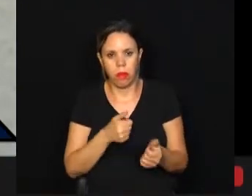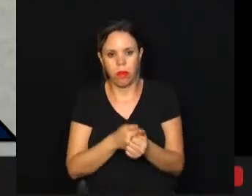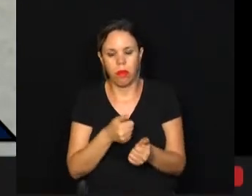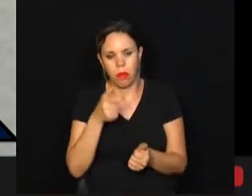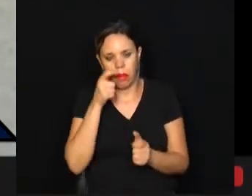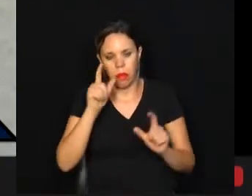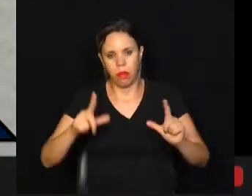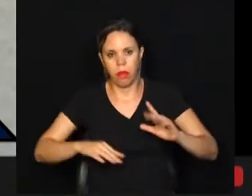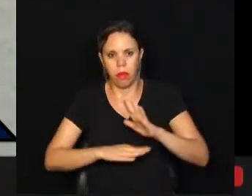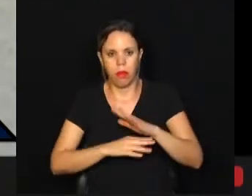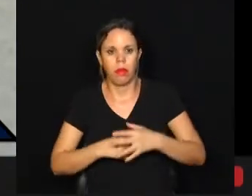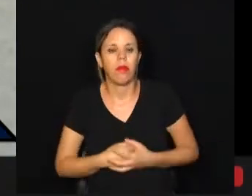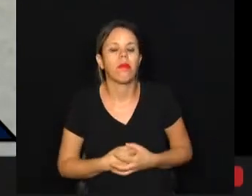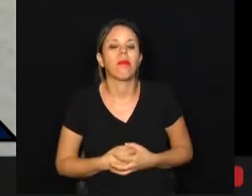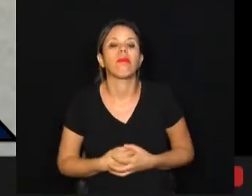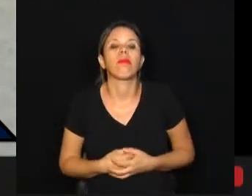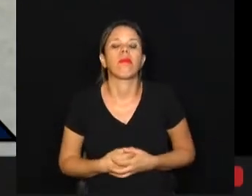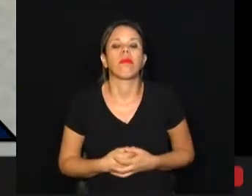pela TV Câmara.